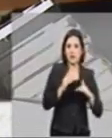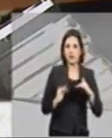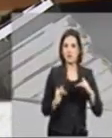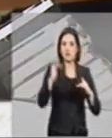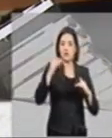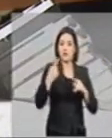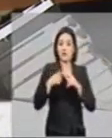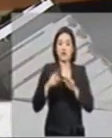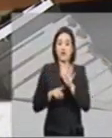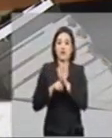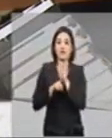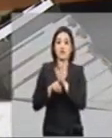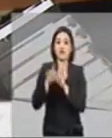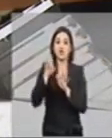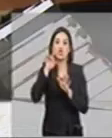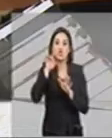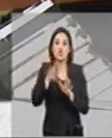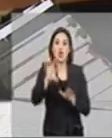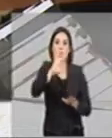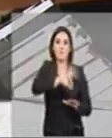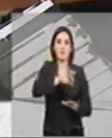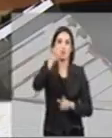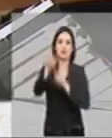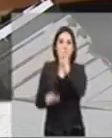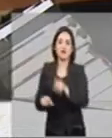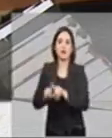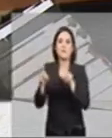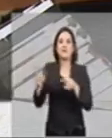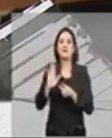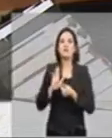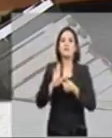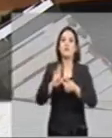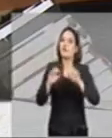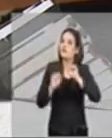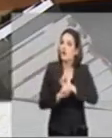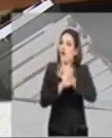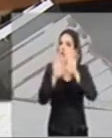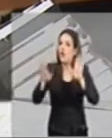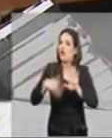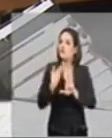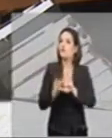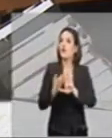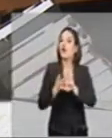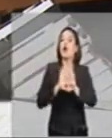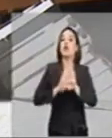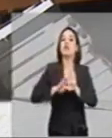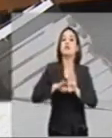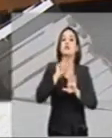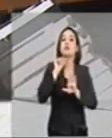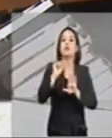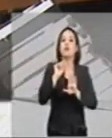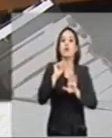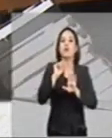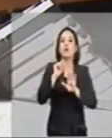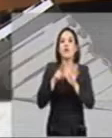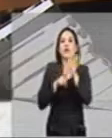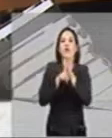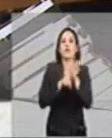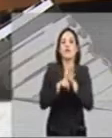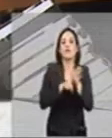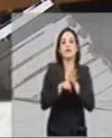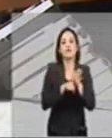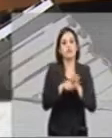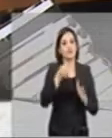legislativos, mas é clara intenção na investigação de parlamentares, ou seja, eles